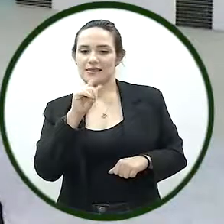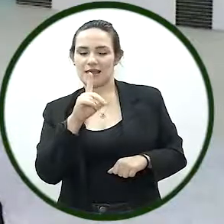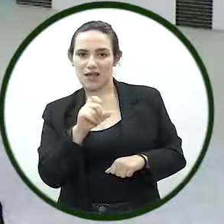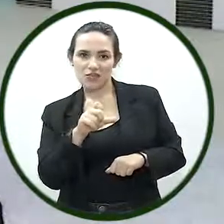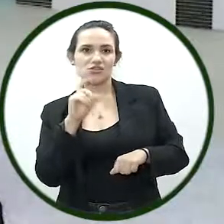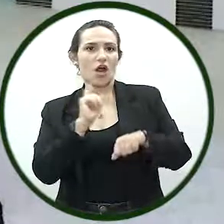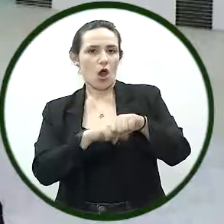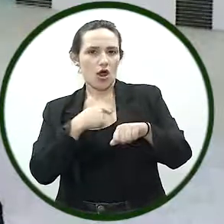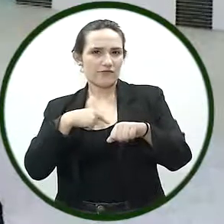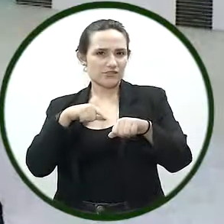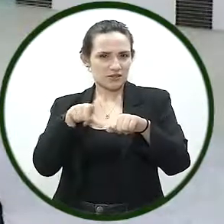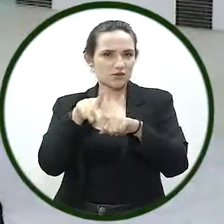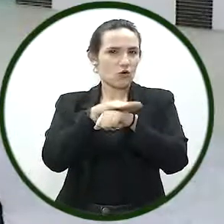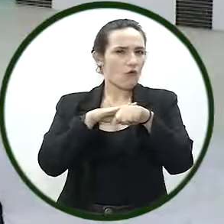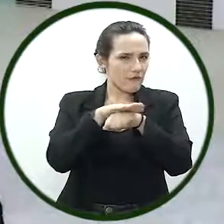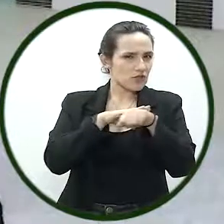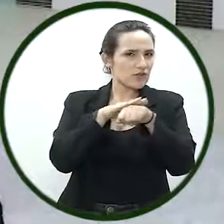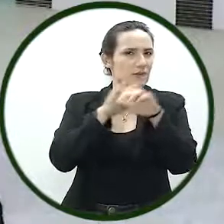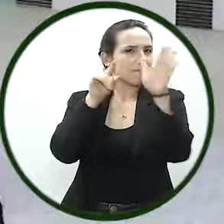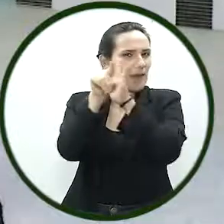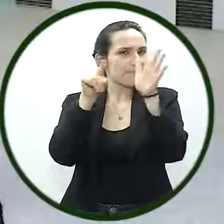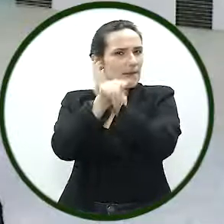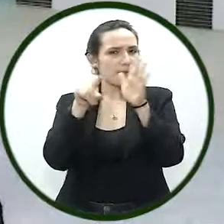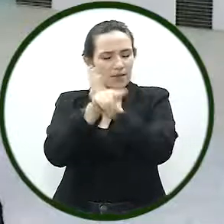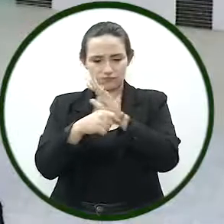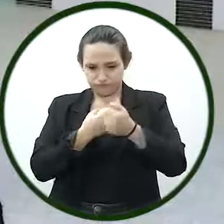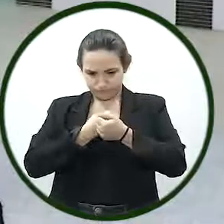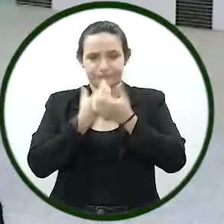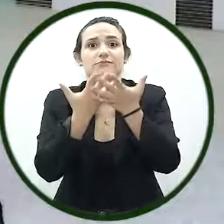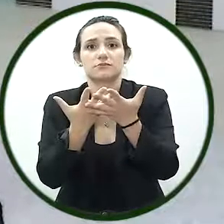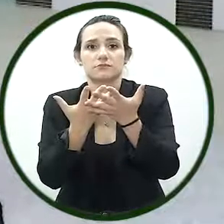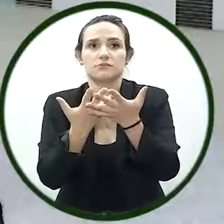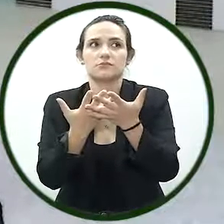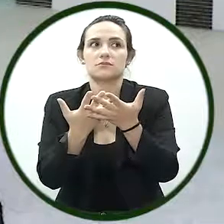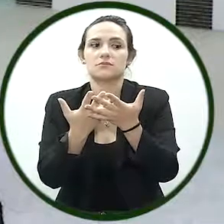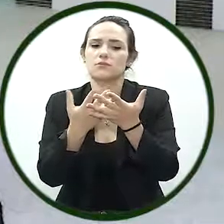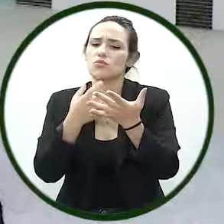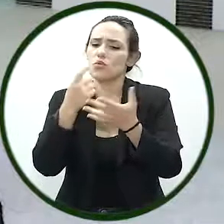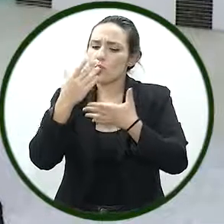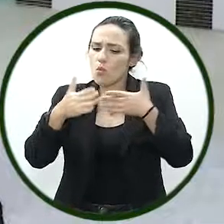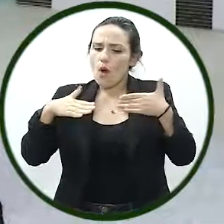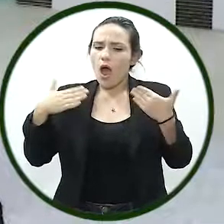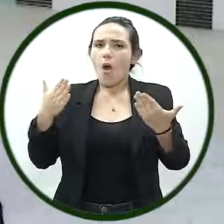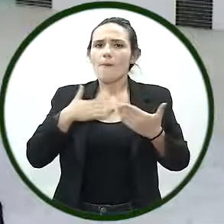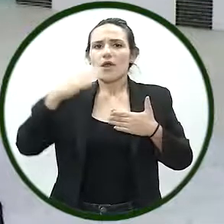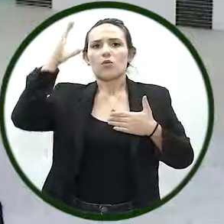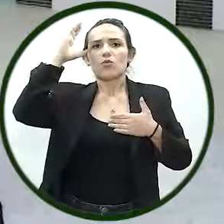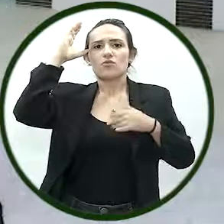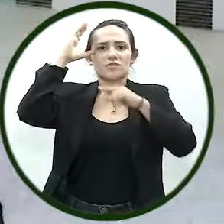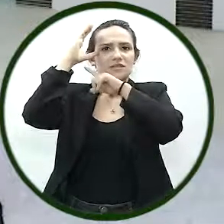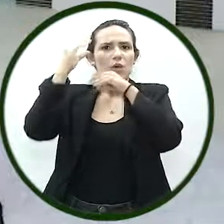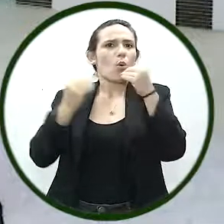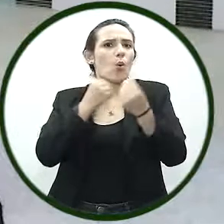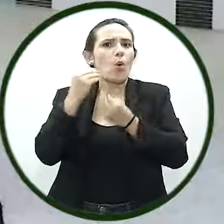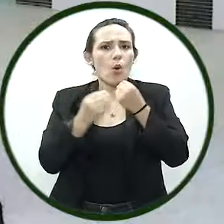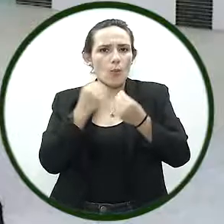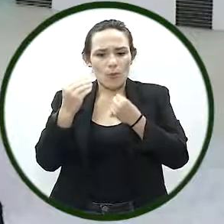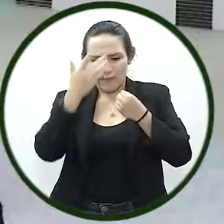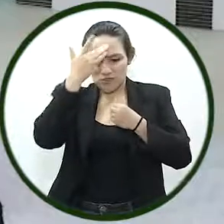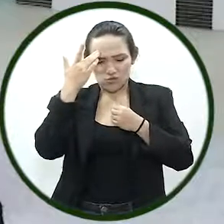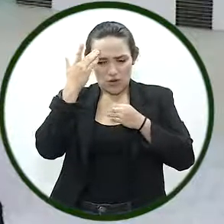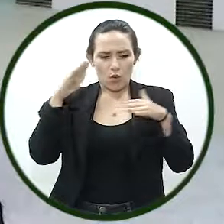Quebra o discurso e você chega à consciência. Então, como aquela consciência foi constituída, como que aquele indivíduo, qual